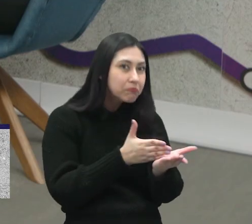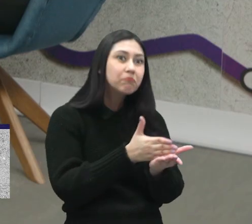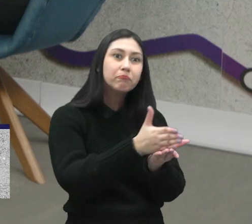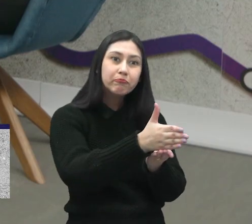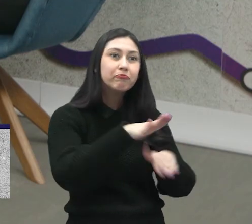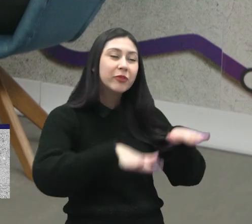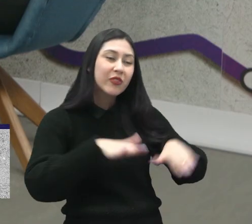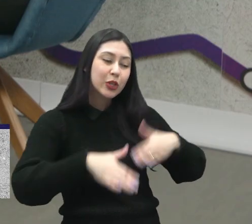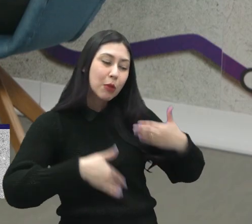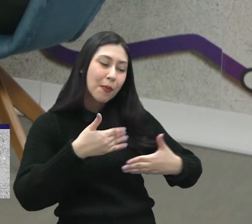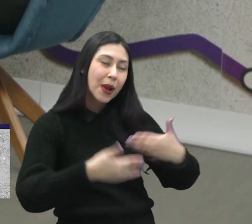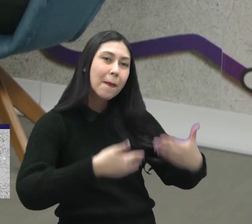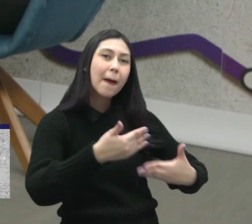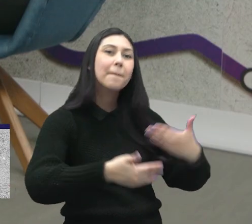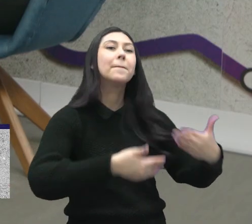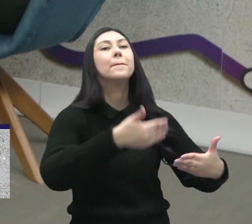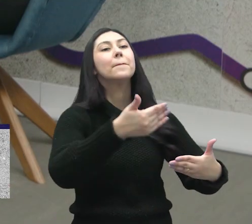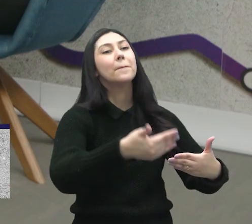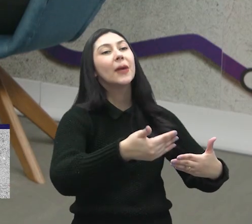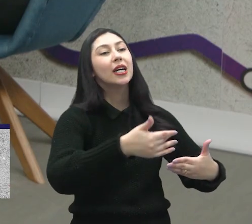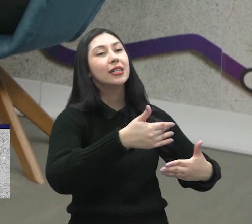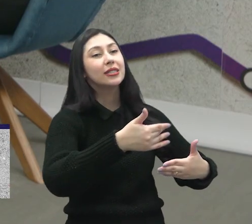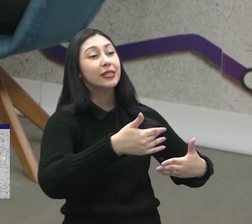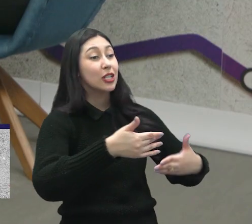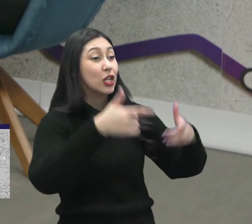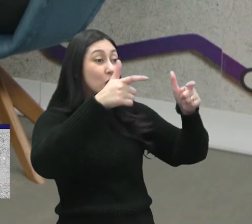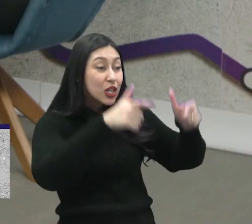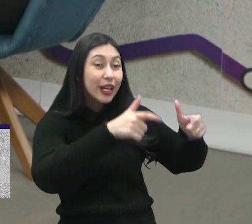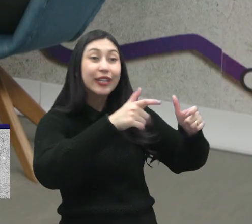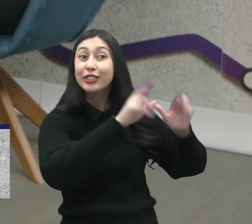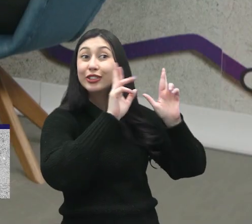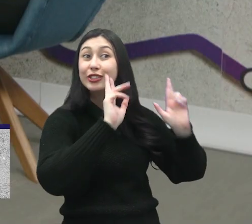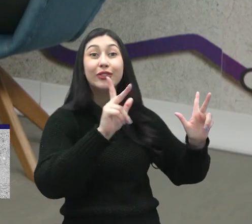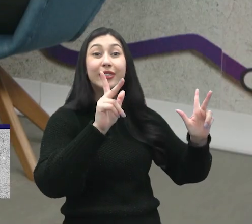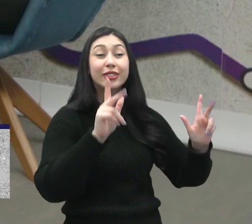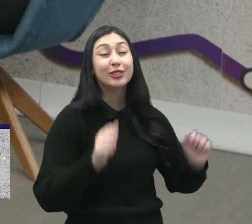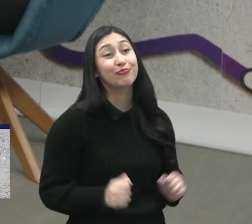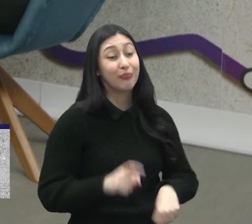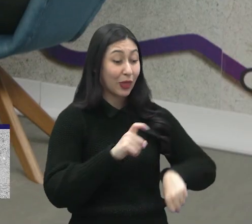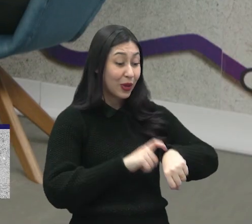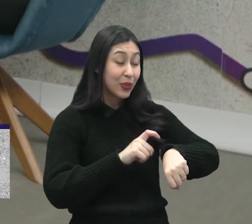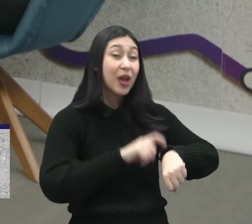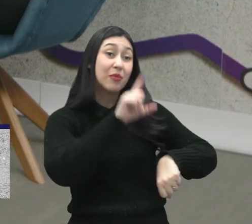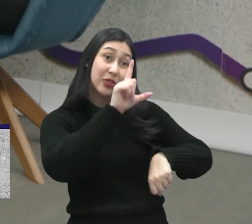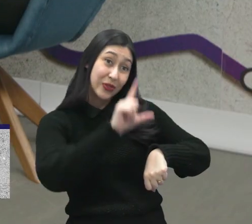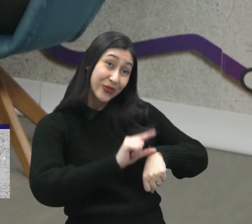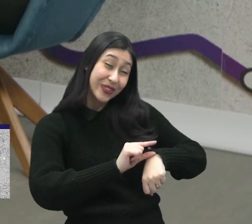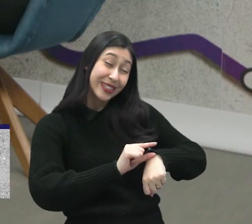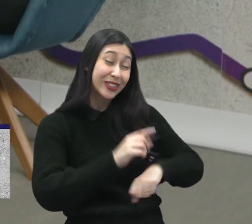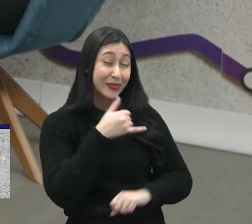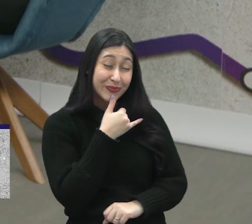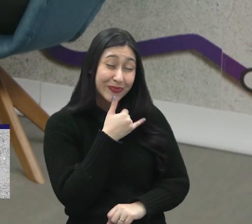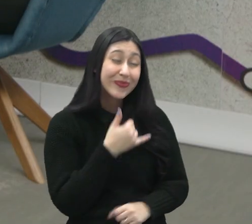vai trilhando, vai levando as pessoas para lugares que muitas vezes nem imaginavam, né? Ana, nosso tempo acabou,